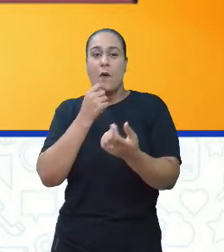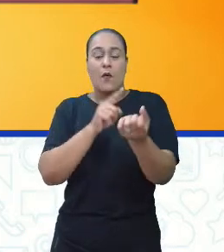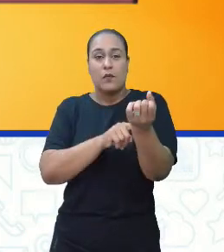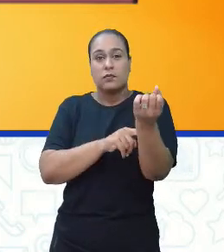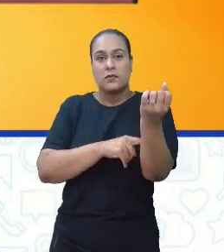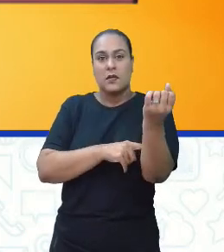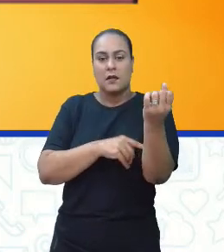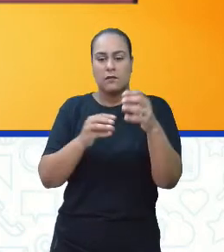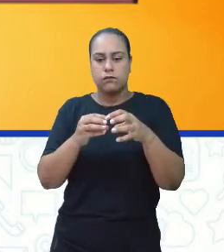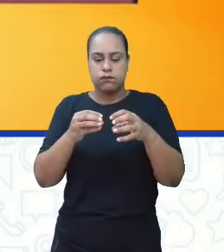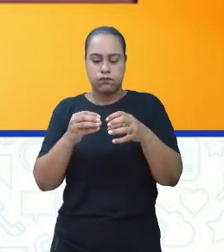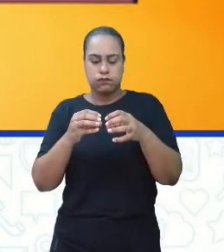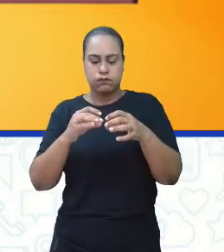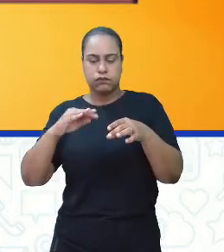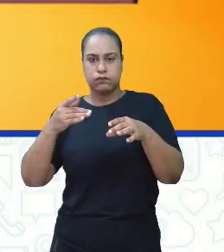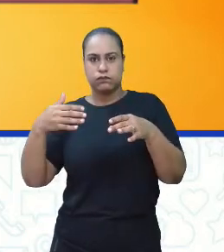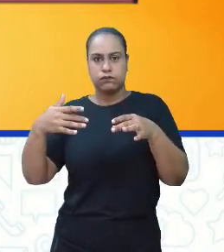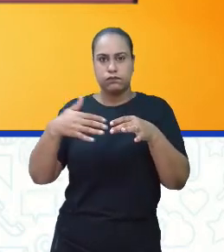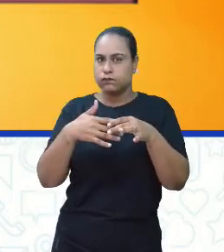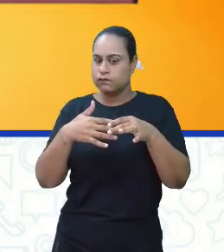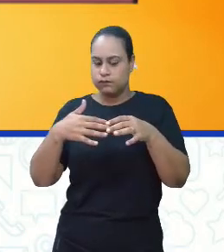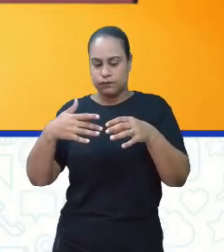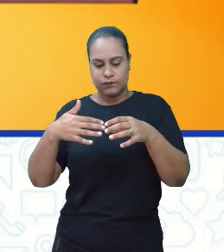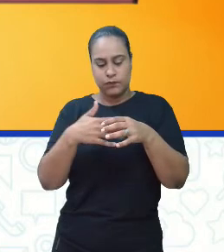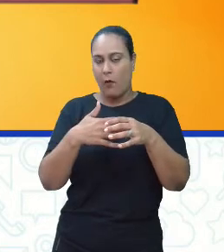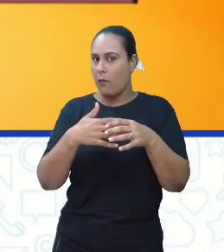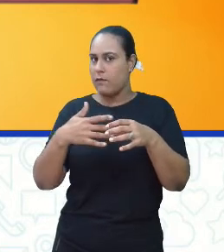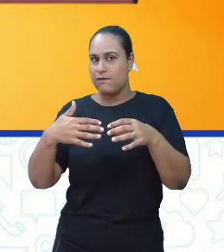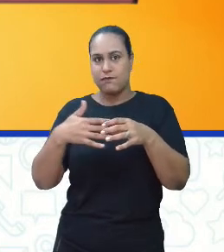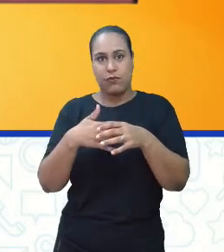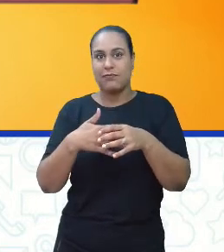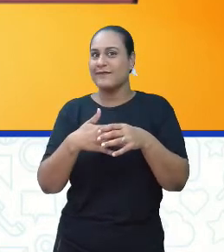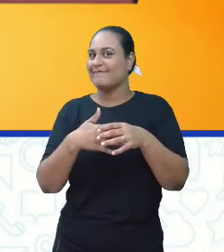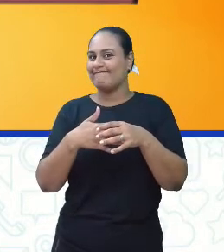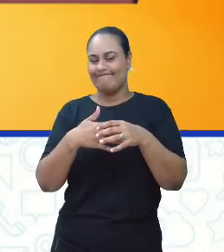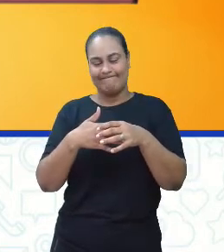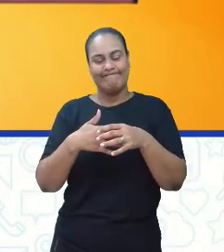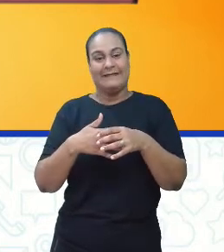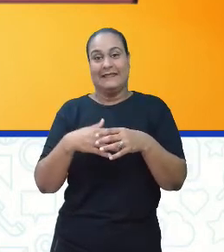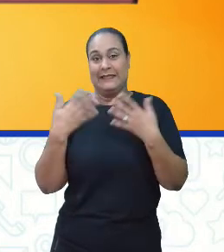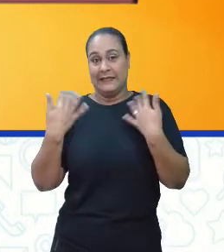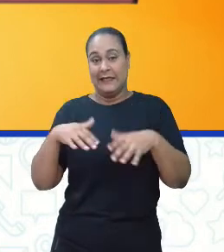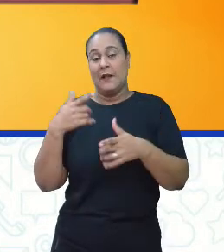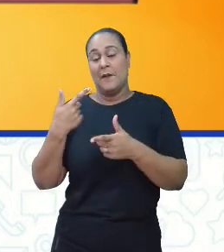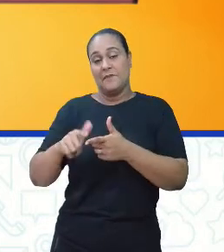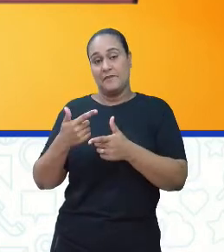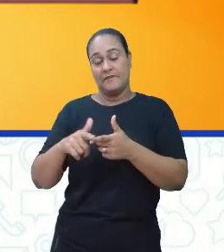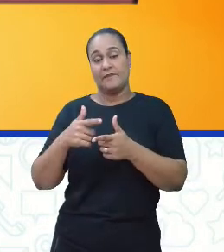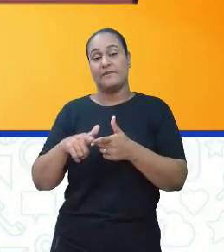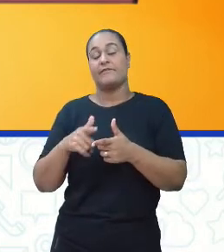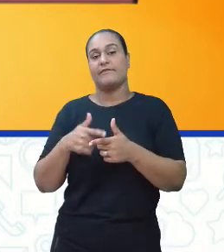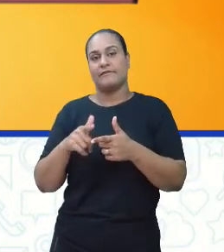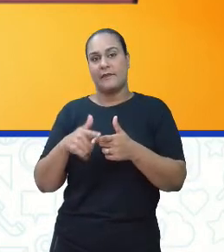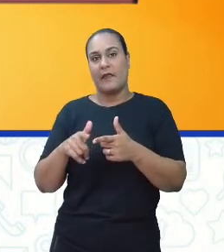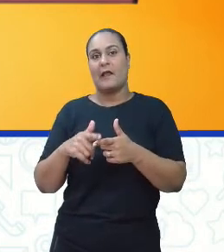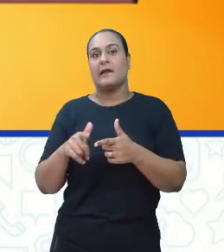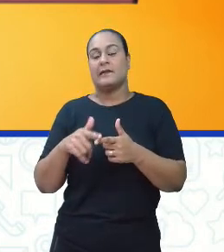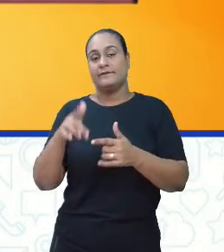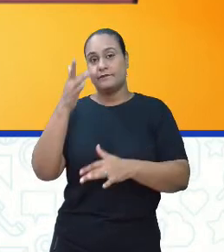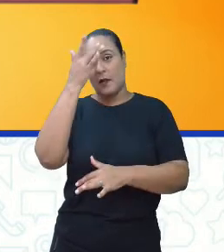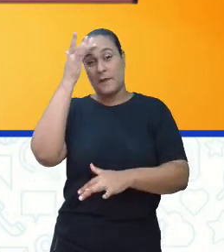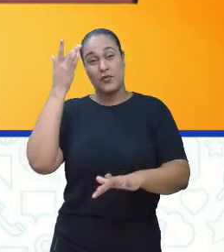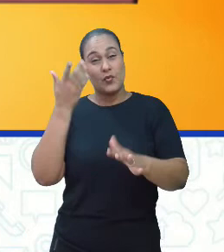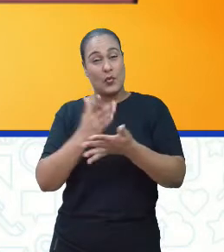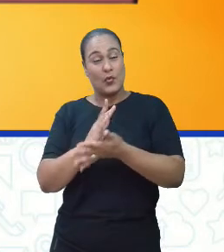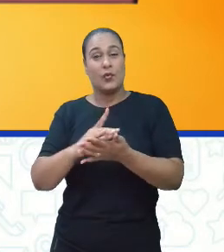e não está deixando esse sangue circular. Então, esse é o grande problema aí, que às vezes acomete as pessoas em